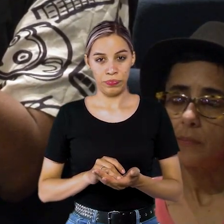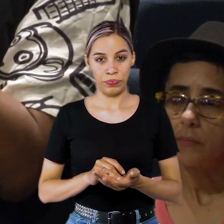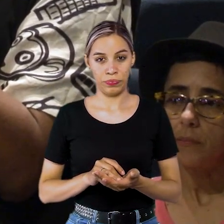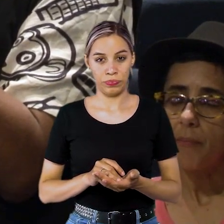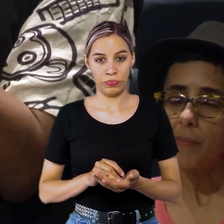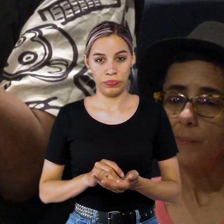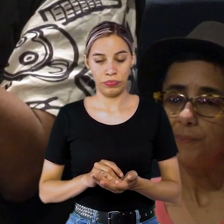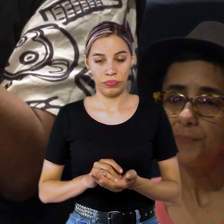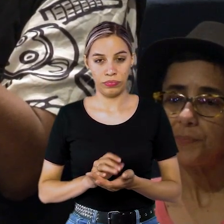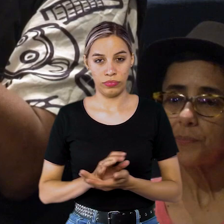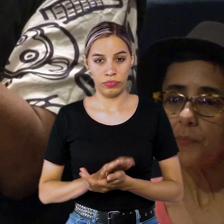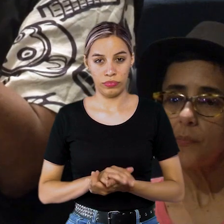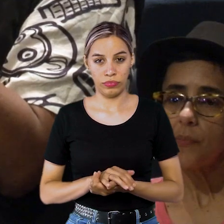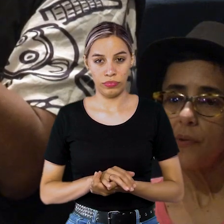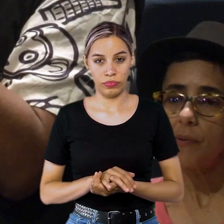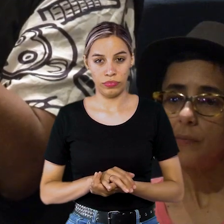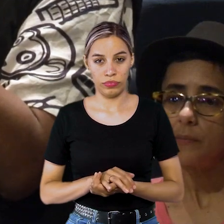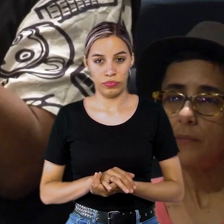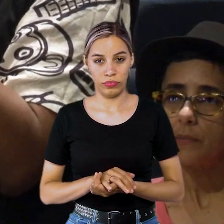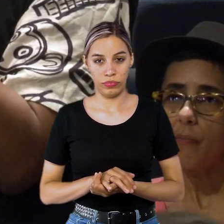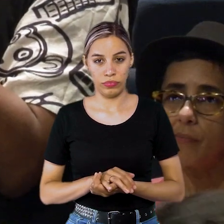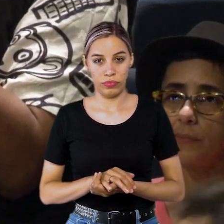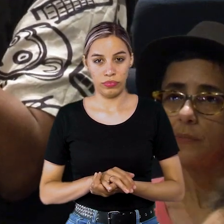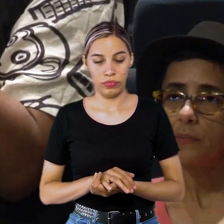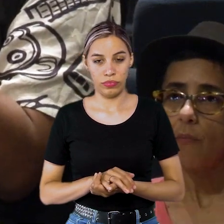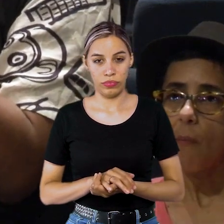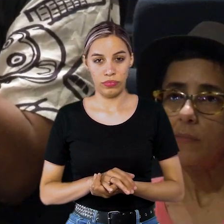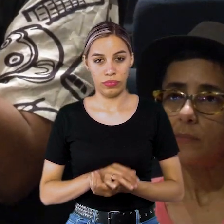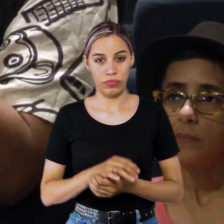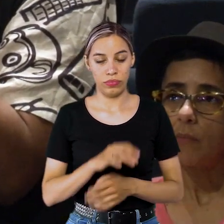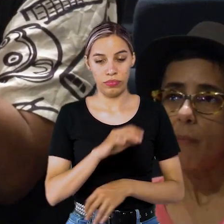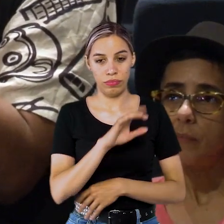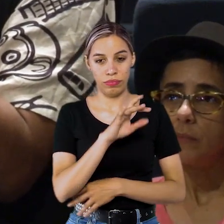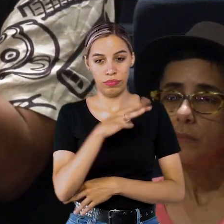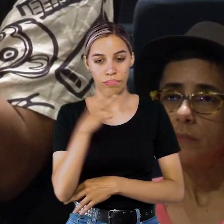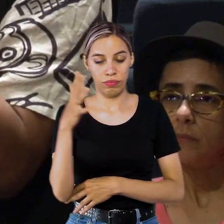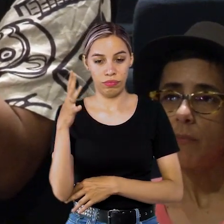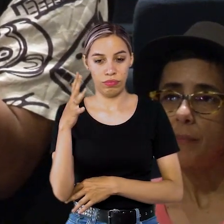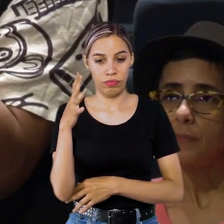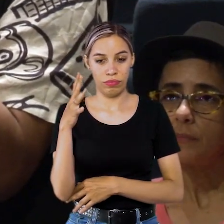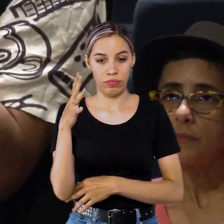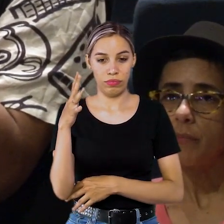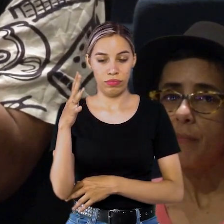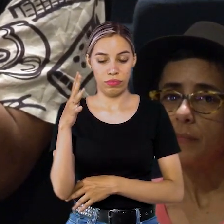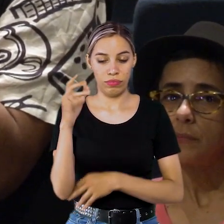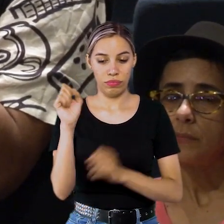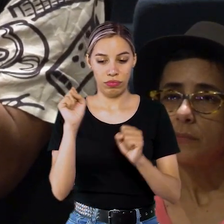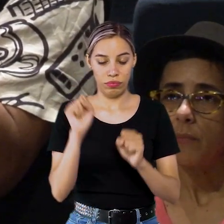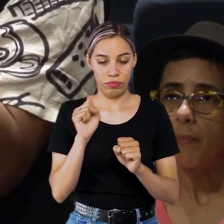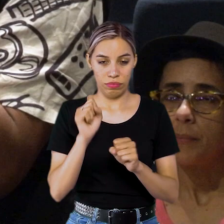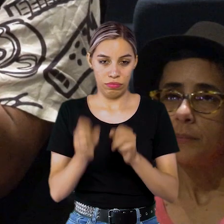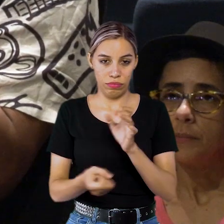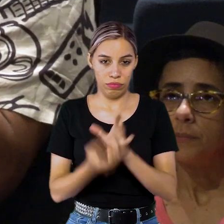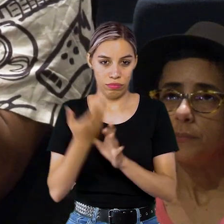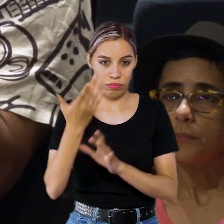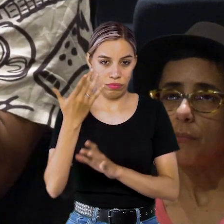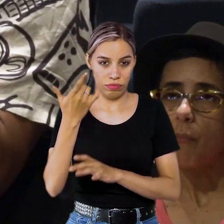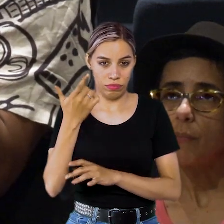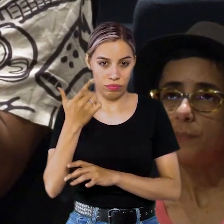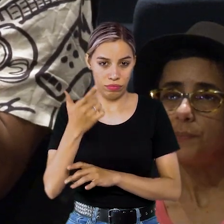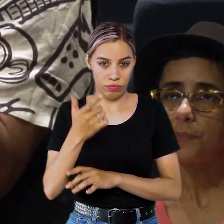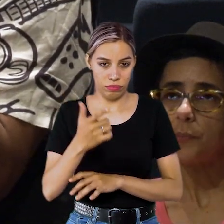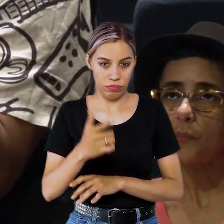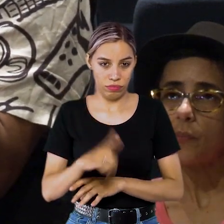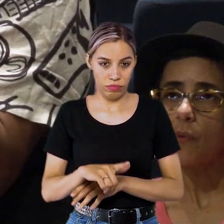que a mata, a natureza volta de forma que faz